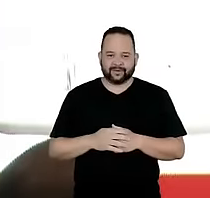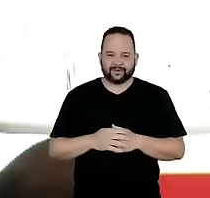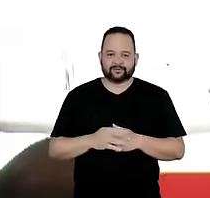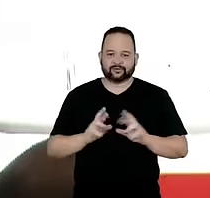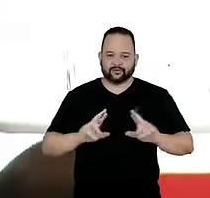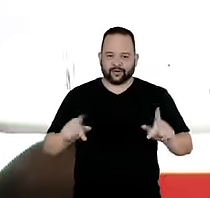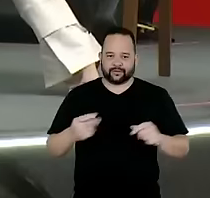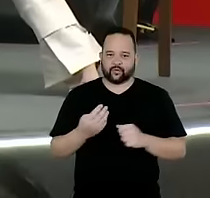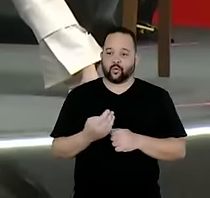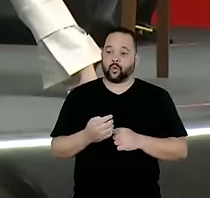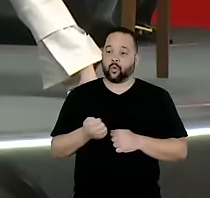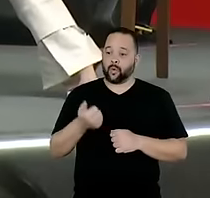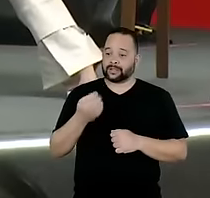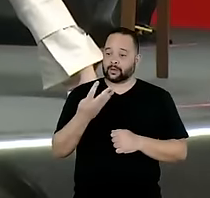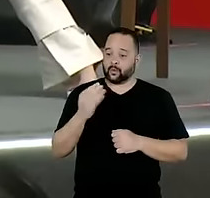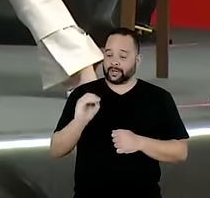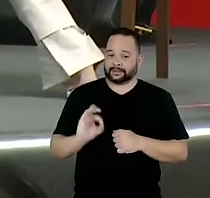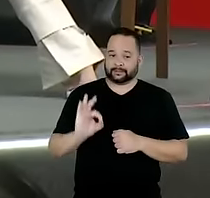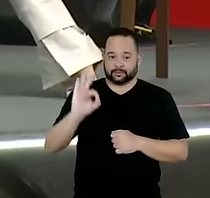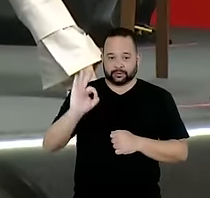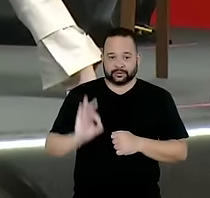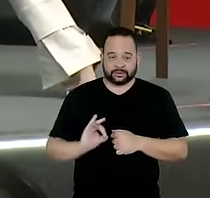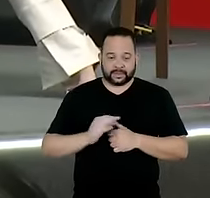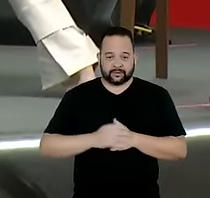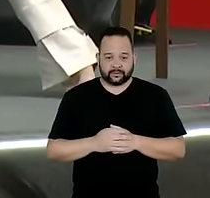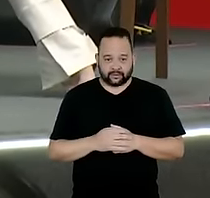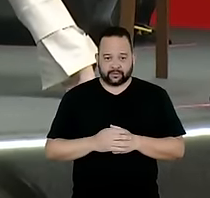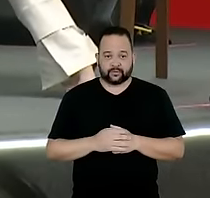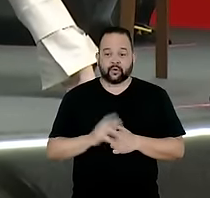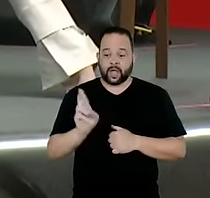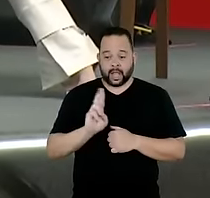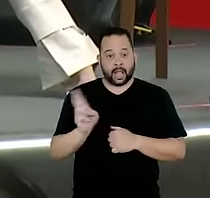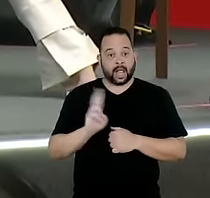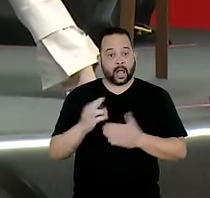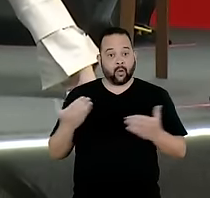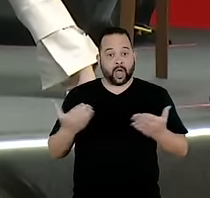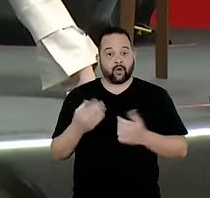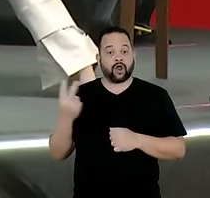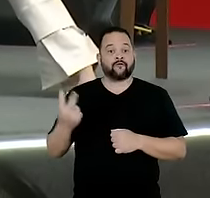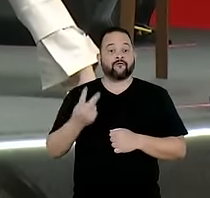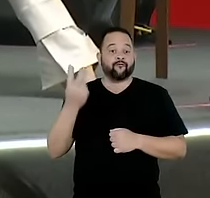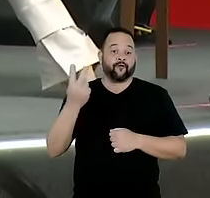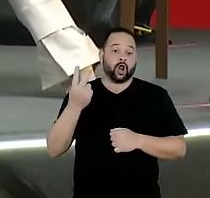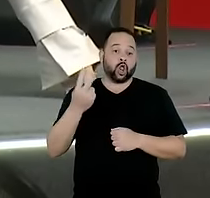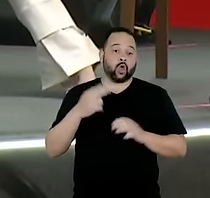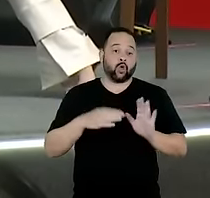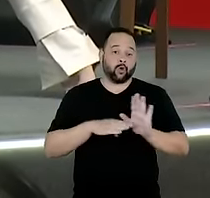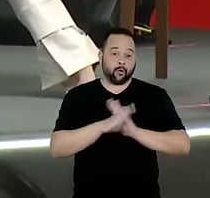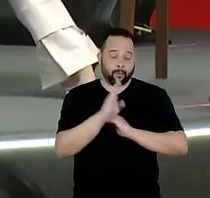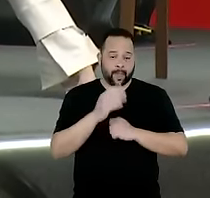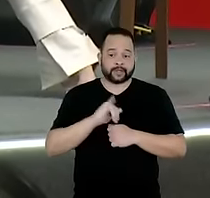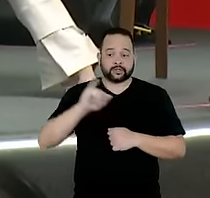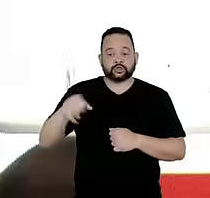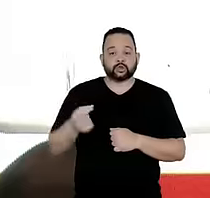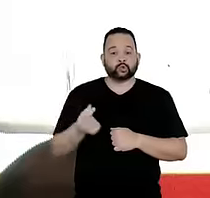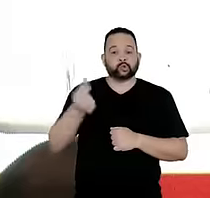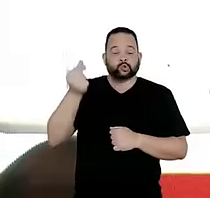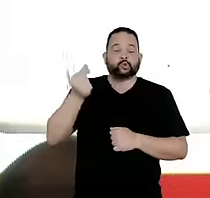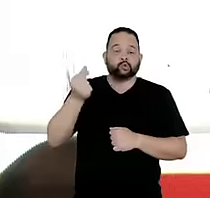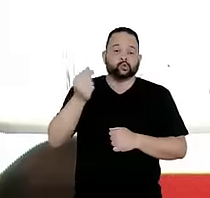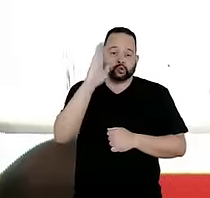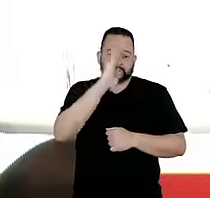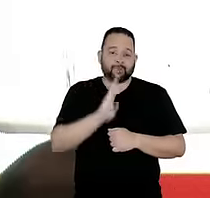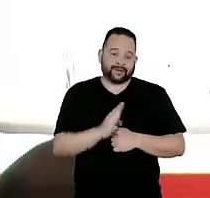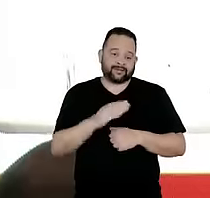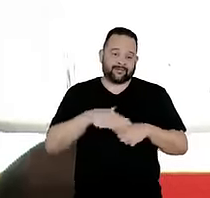se valorizou nominalmente e o juro no no Brasil foi muito maior então o ganho quem teve em real faz uma diferença bastante